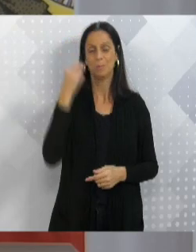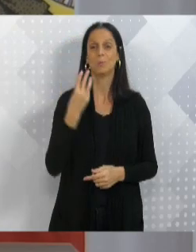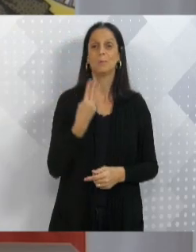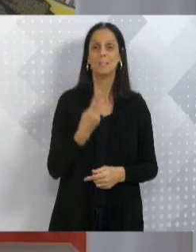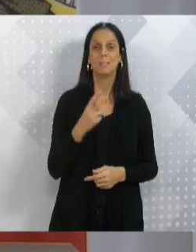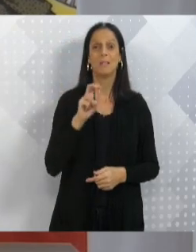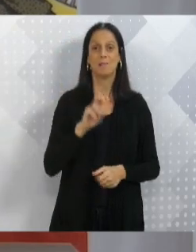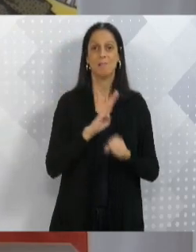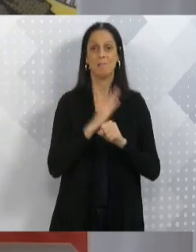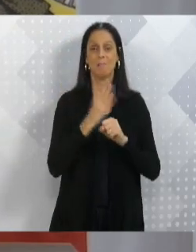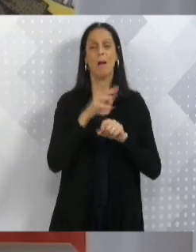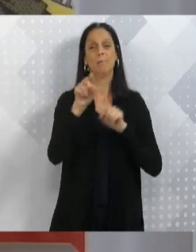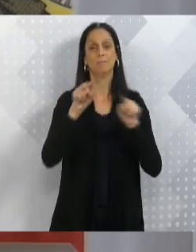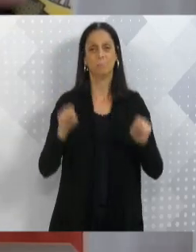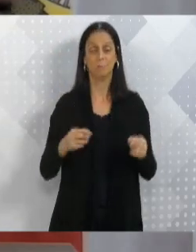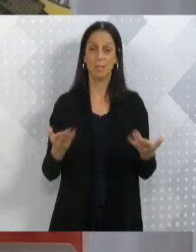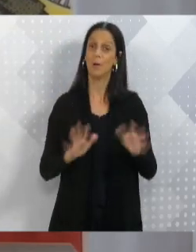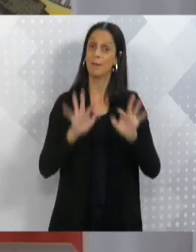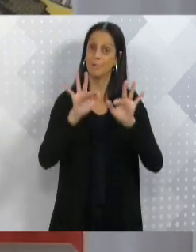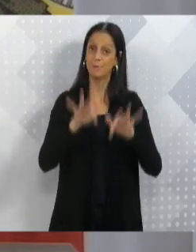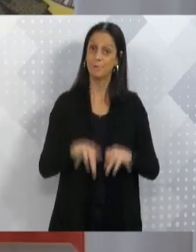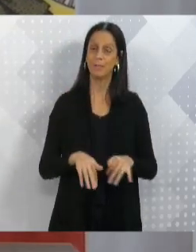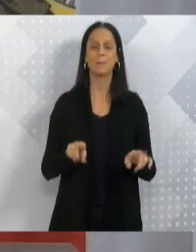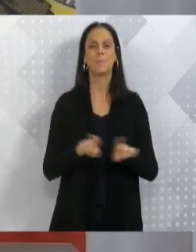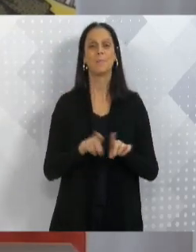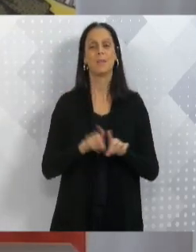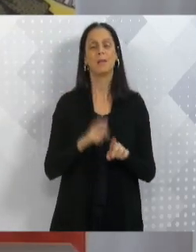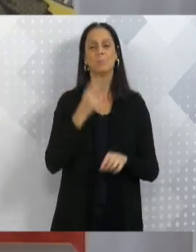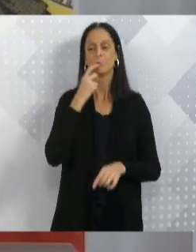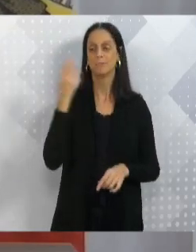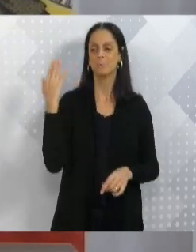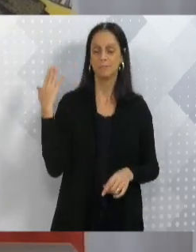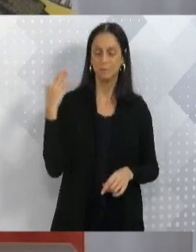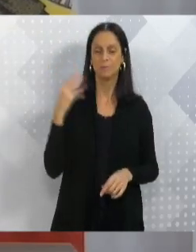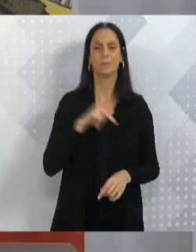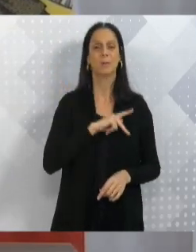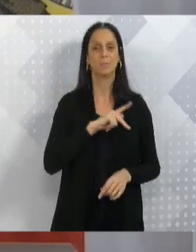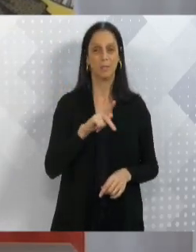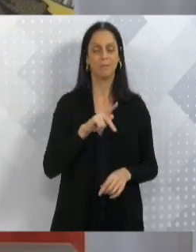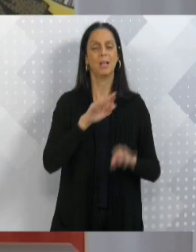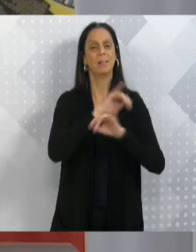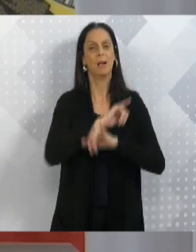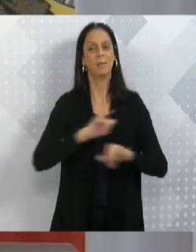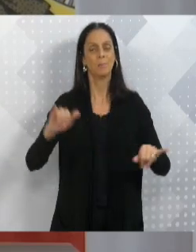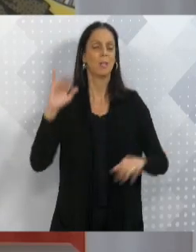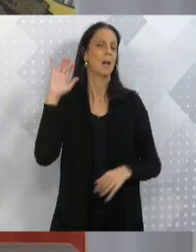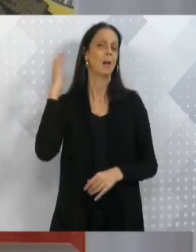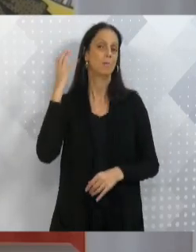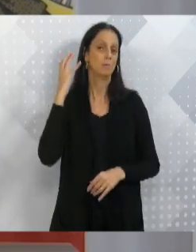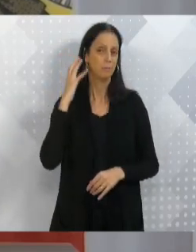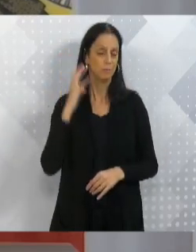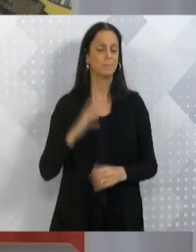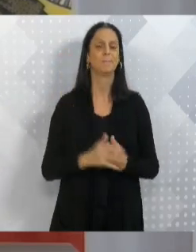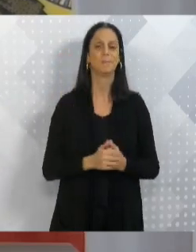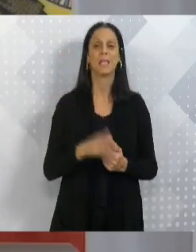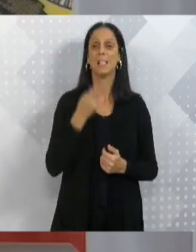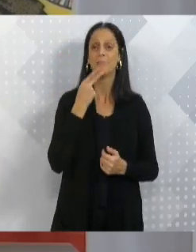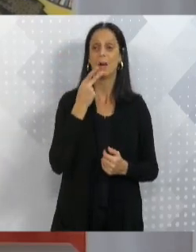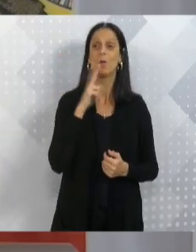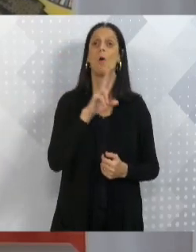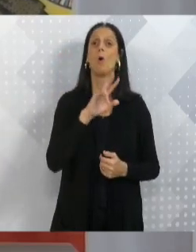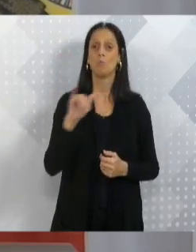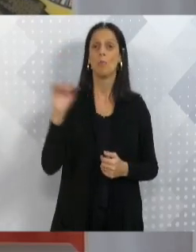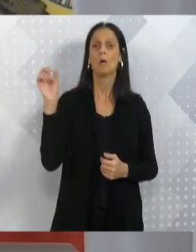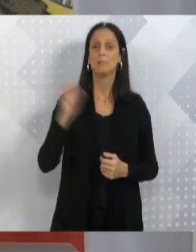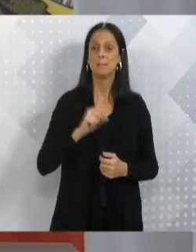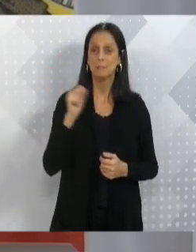bairros, inclusive para encerrar. O prefeito acabou há poucos dias de usar os microfones da Rádio Menina e disse: eu vou atender um pedido do